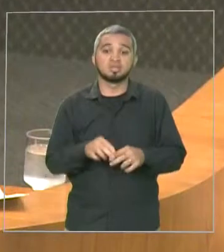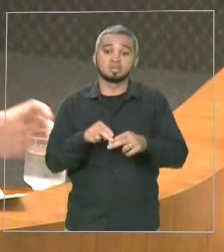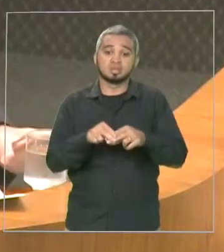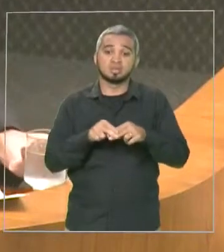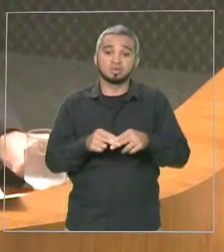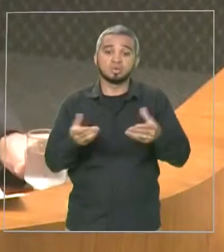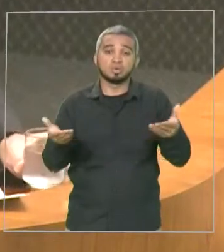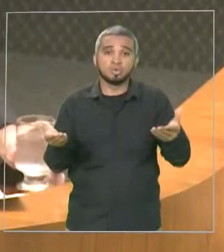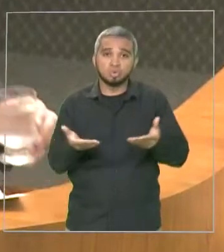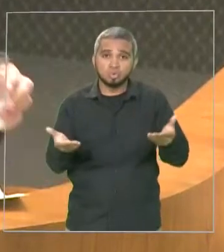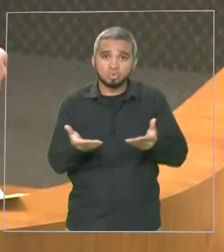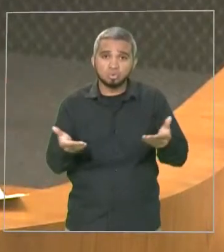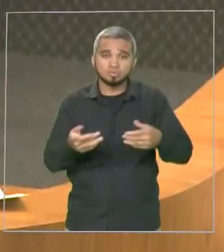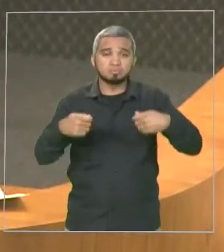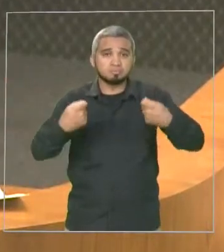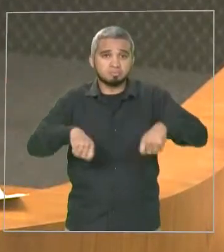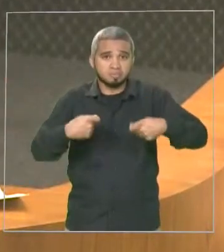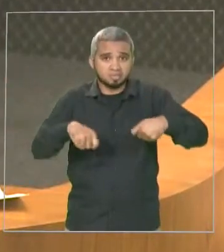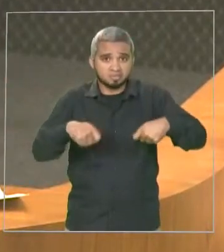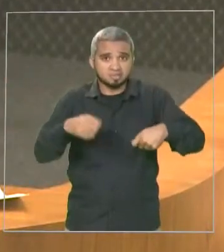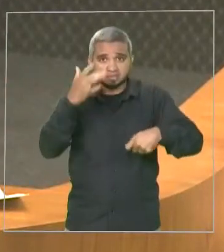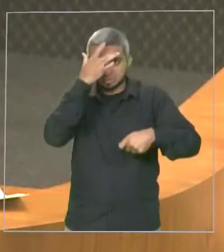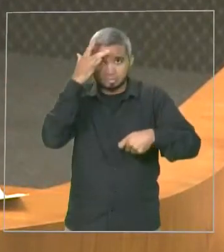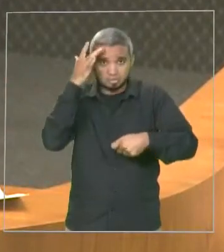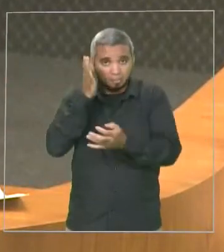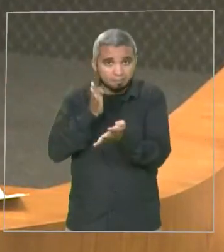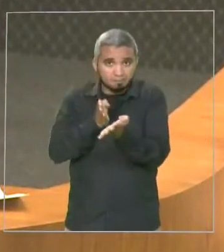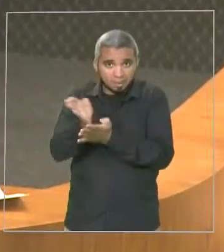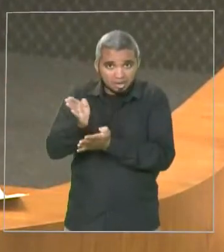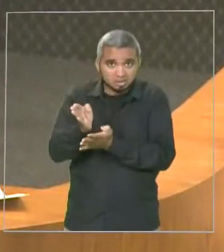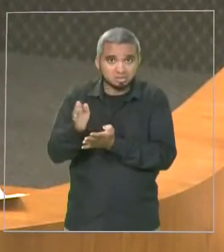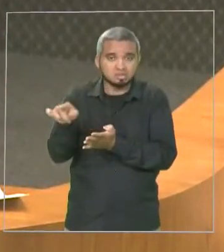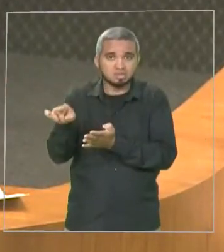pessoa tenha sido aprovada num seletivo.